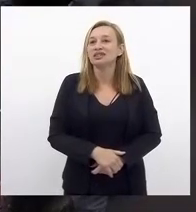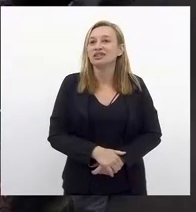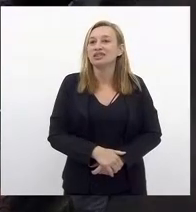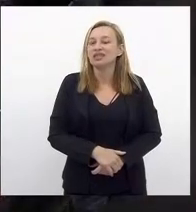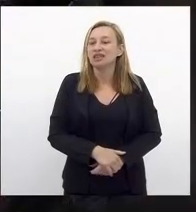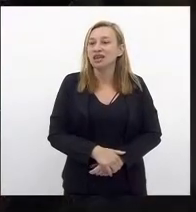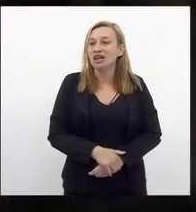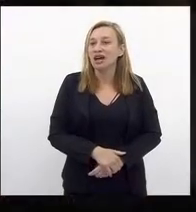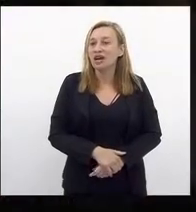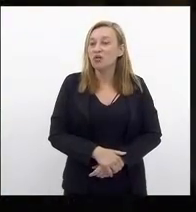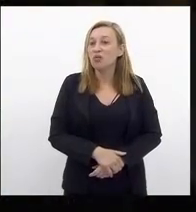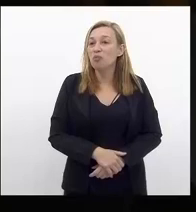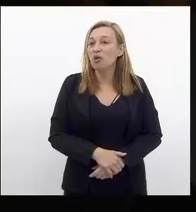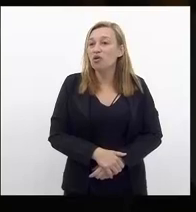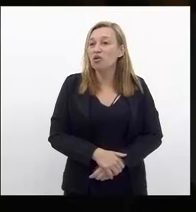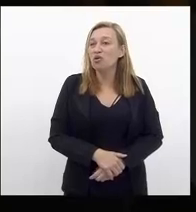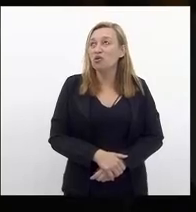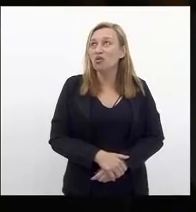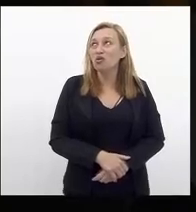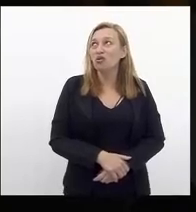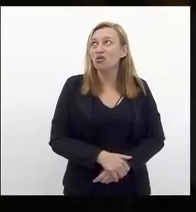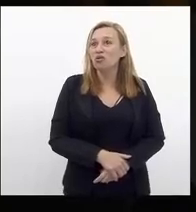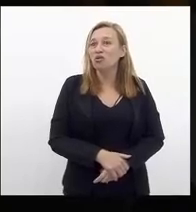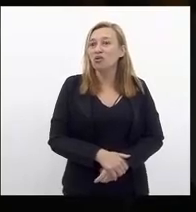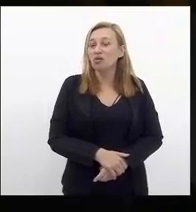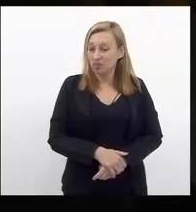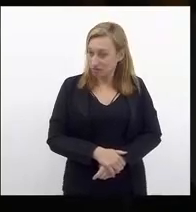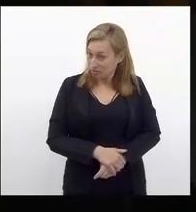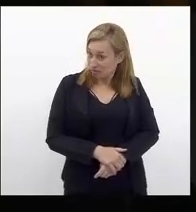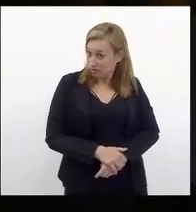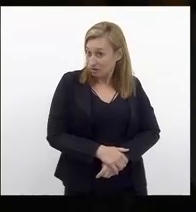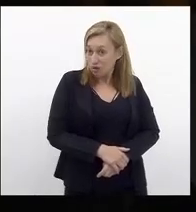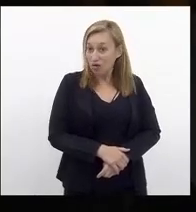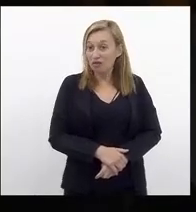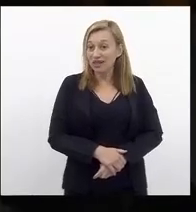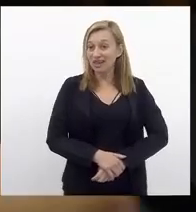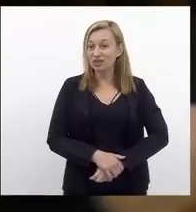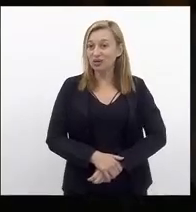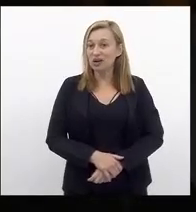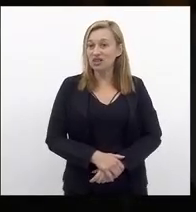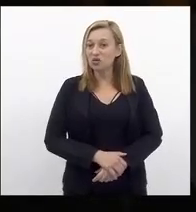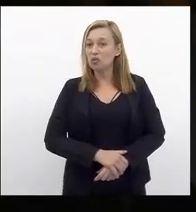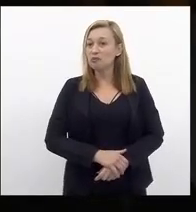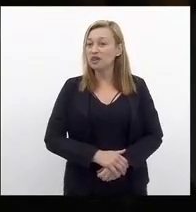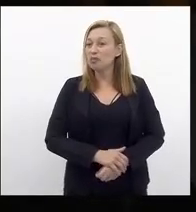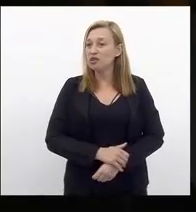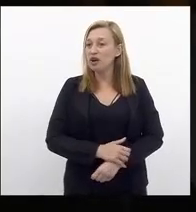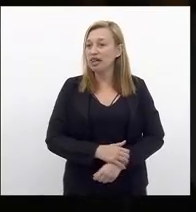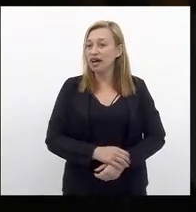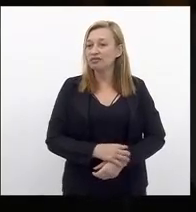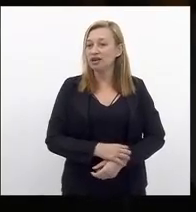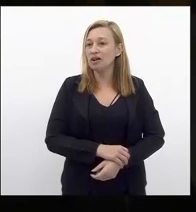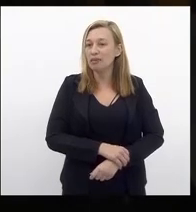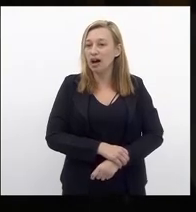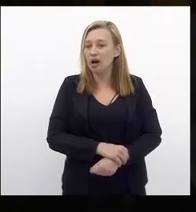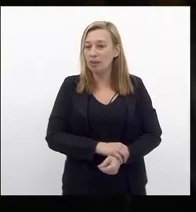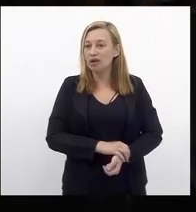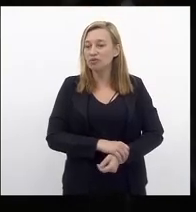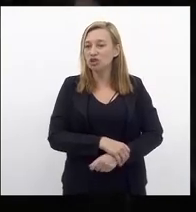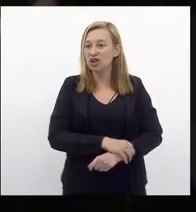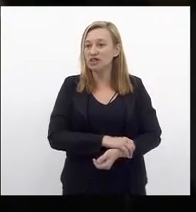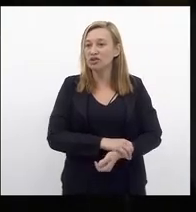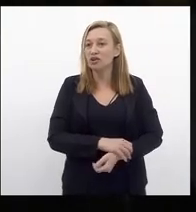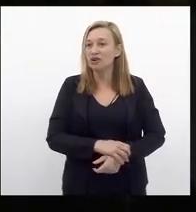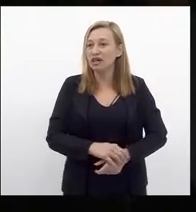senhoras e senhores deputados servidores o nosso Estado do Rio de Janeiro eu queria